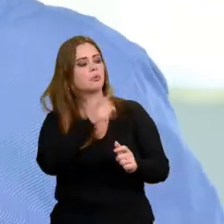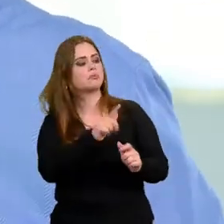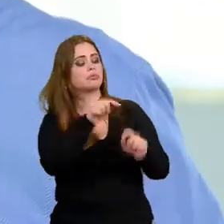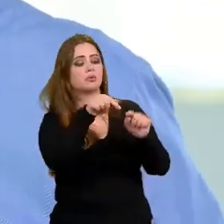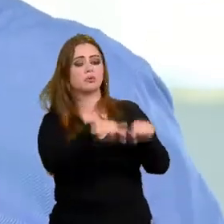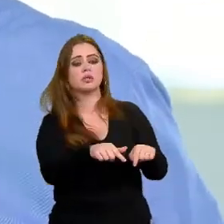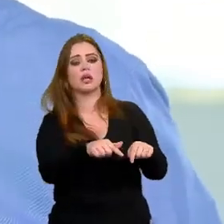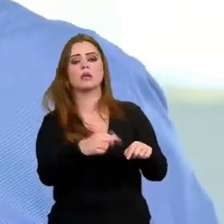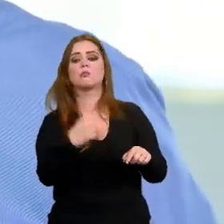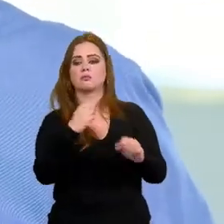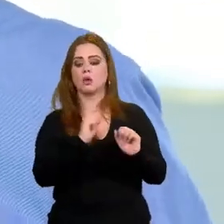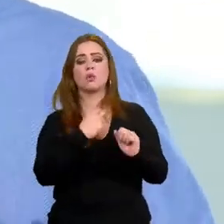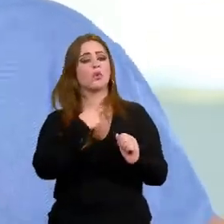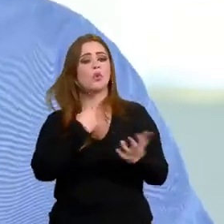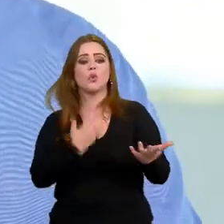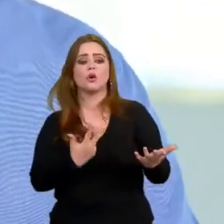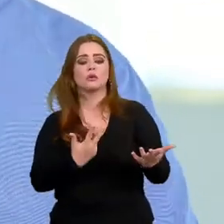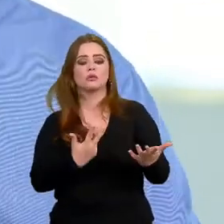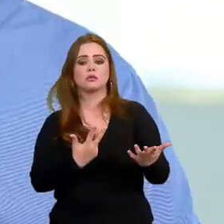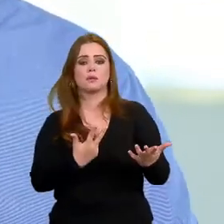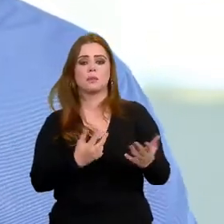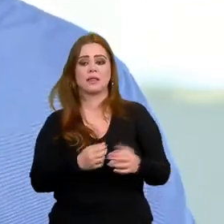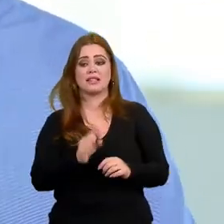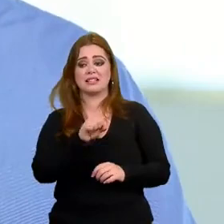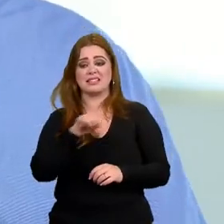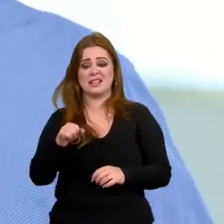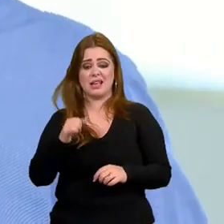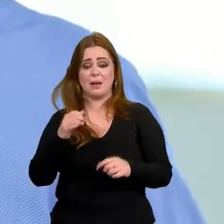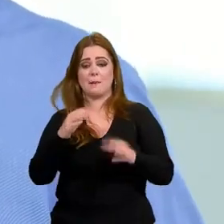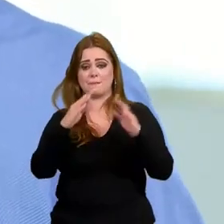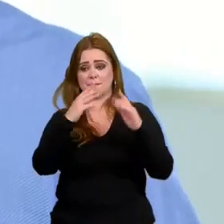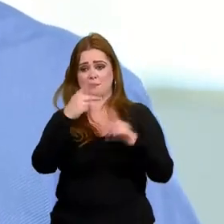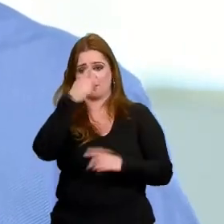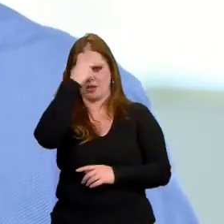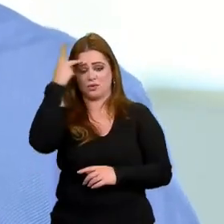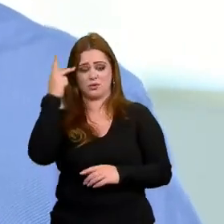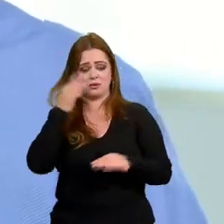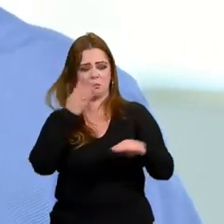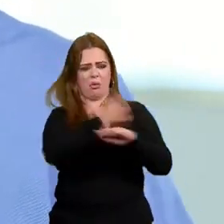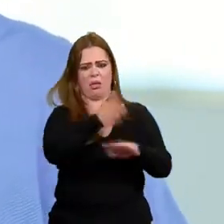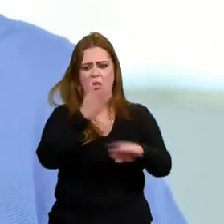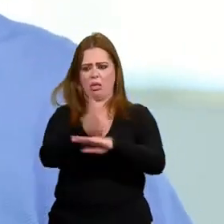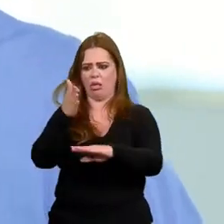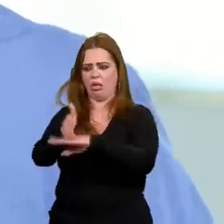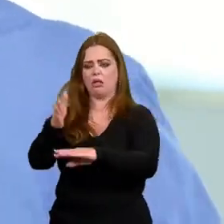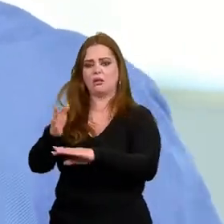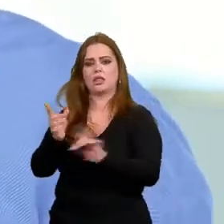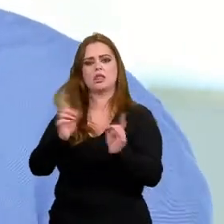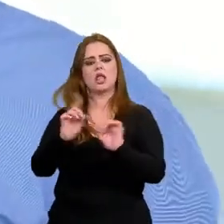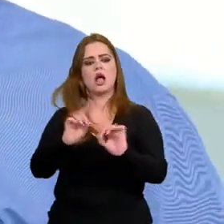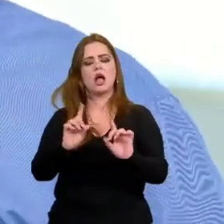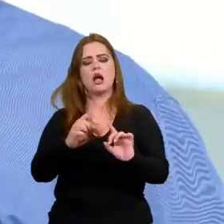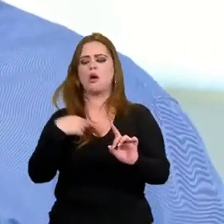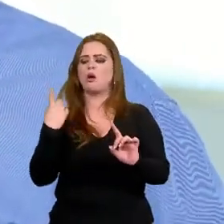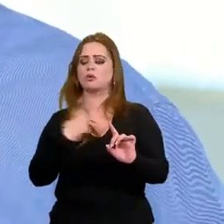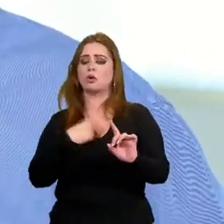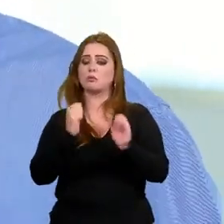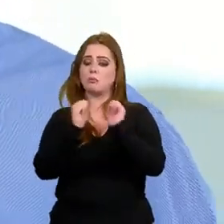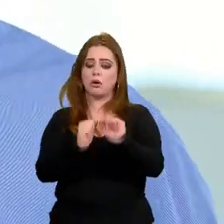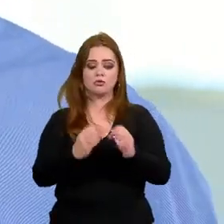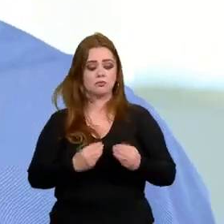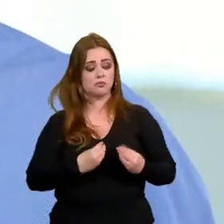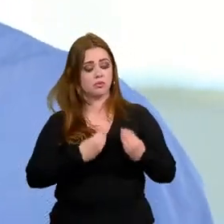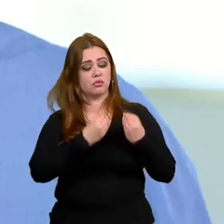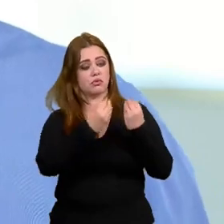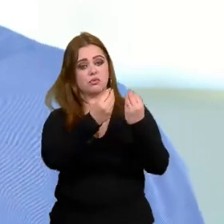Sim. Ao invés das pessoas invadirem, a gente oferece. Organiza. Né? Organiza. Uhum. Essa é uma novidade que eu não pensei no primeiro e no segundo